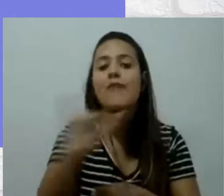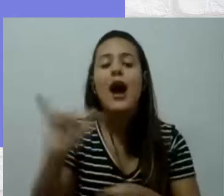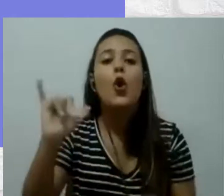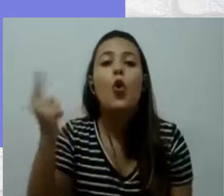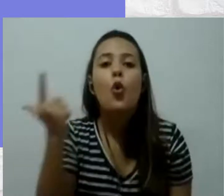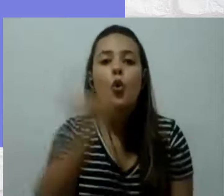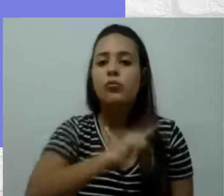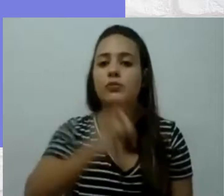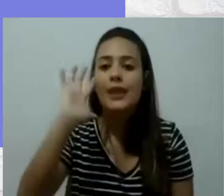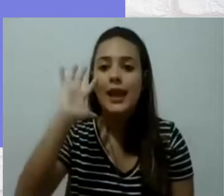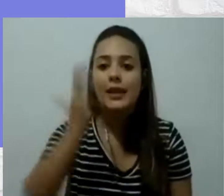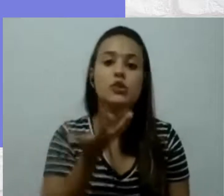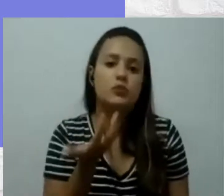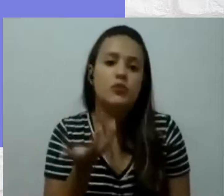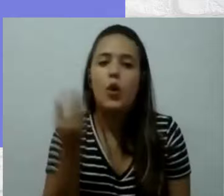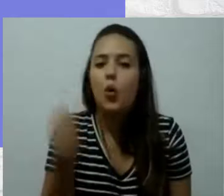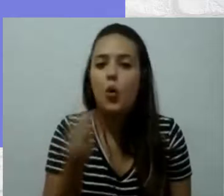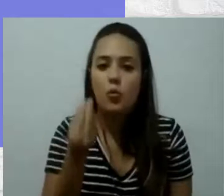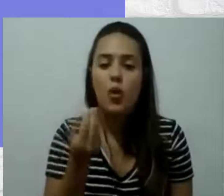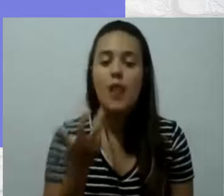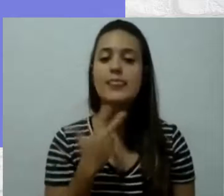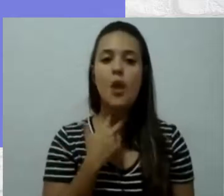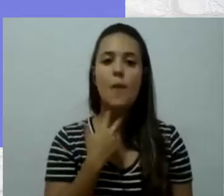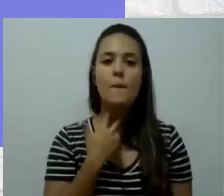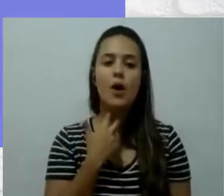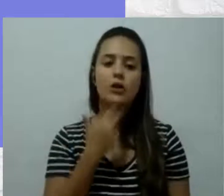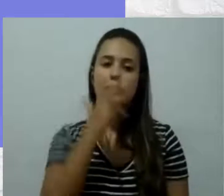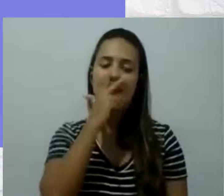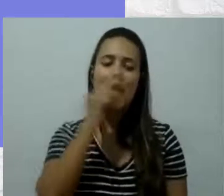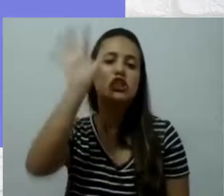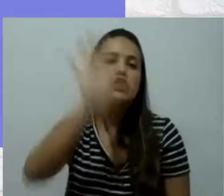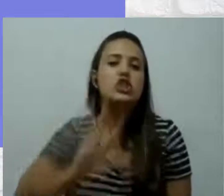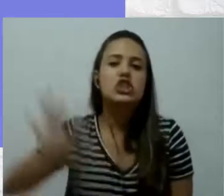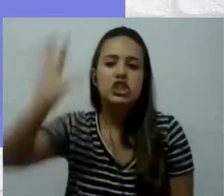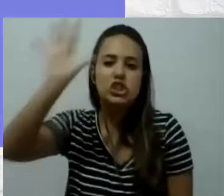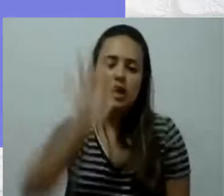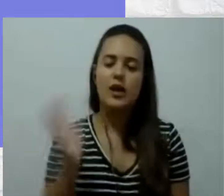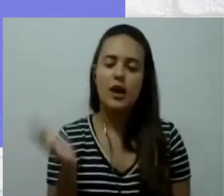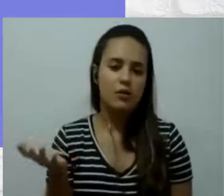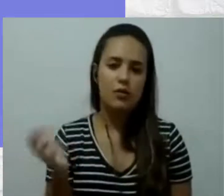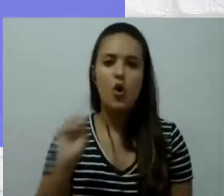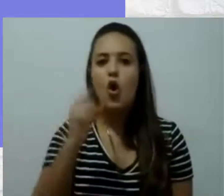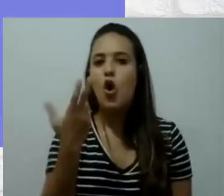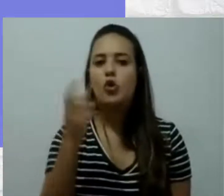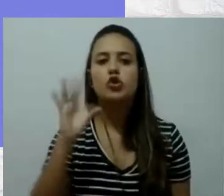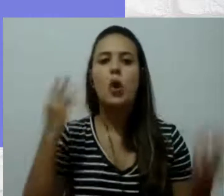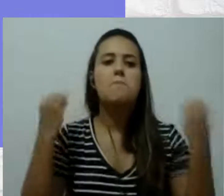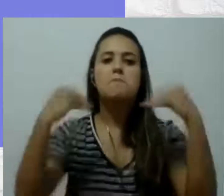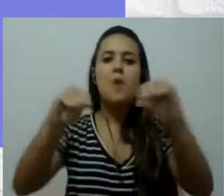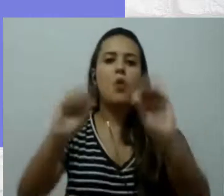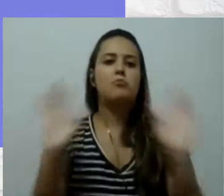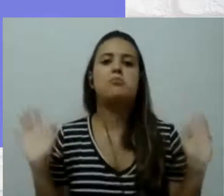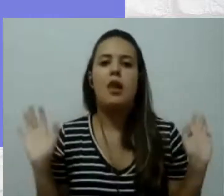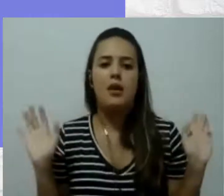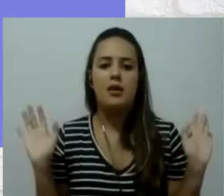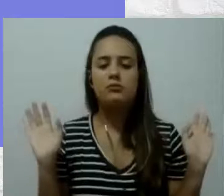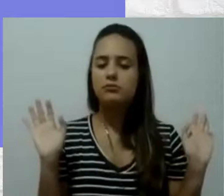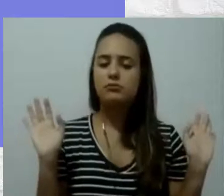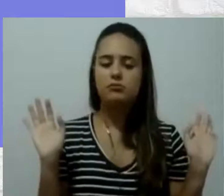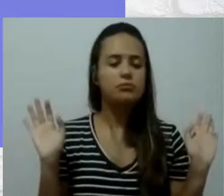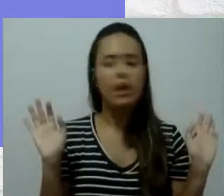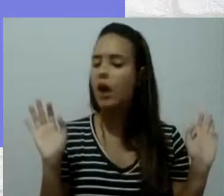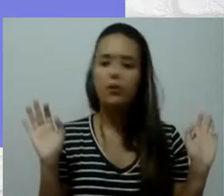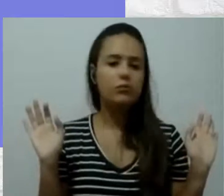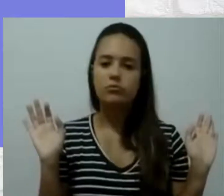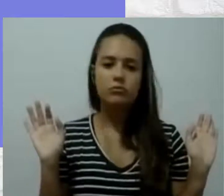como é que você vai chegar naquela sua solução. Você não pode dizer de maneira geral, ou então só jogar